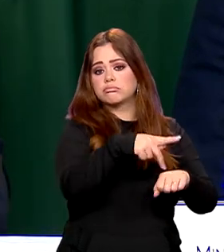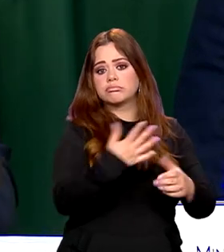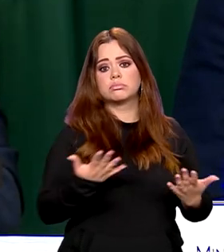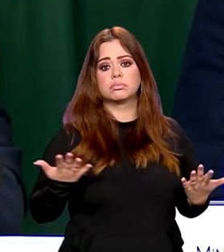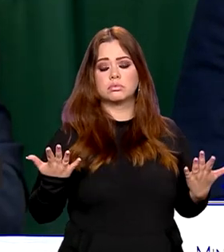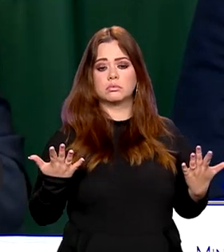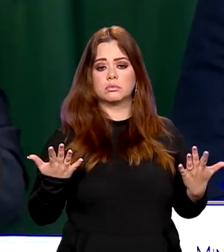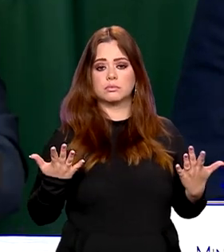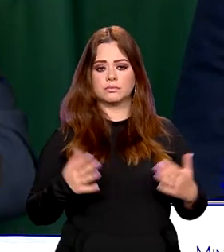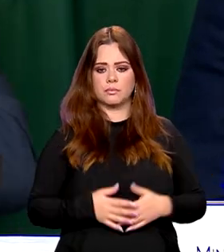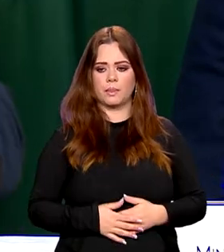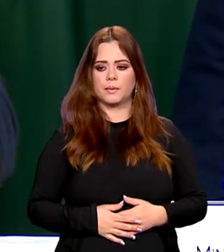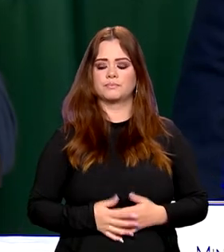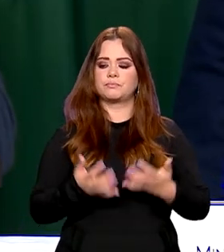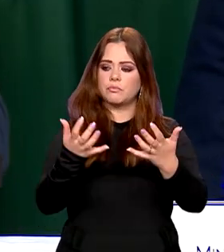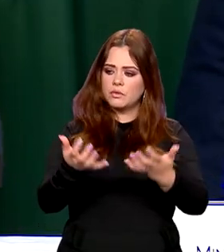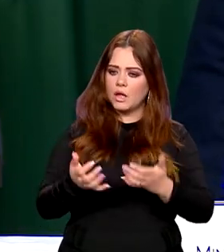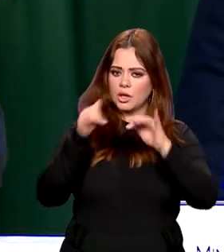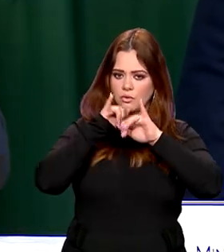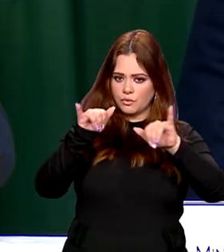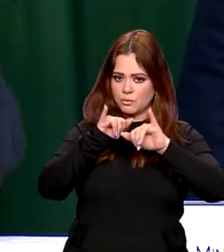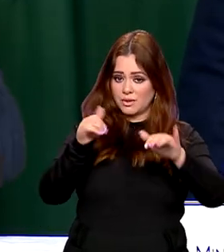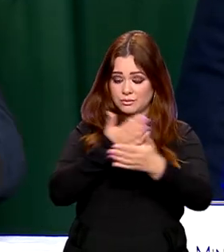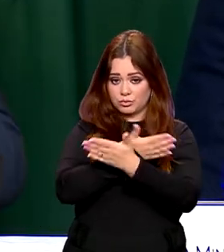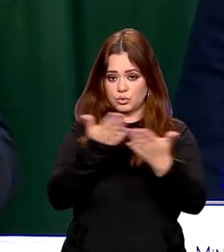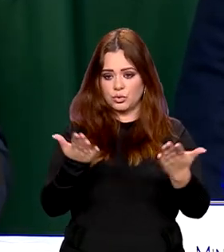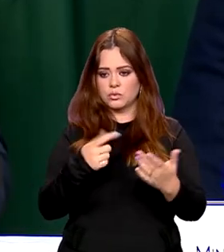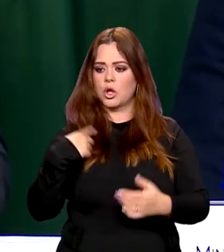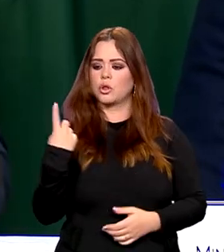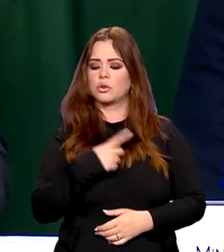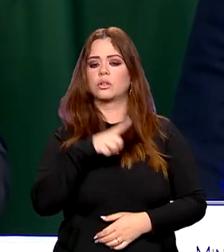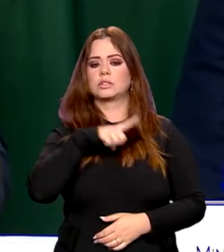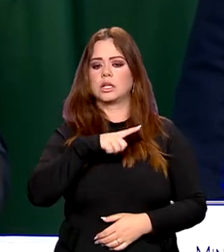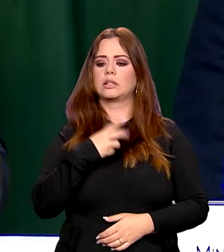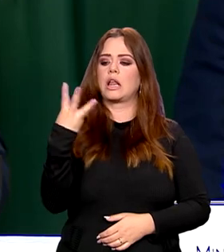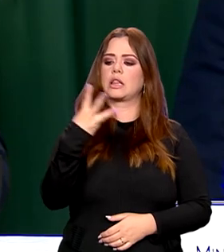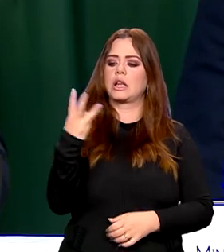quero dizer para vocês, companheiros, que nós temos 3 anos e meio.